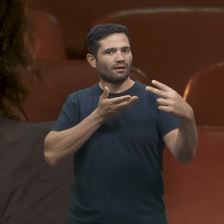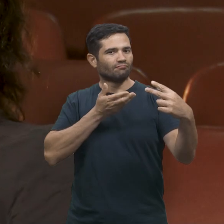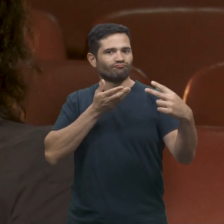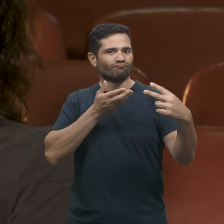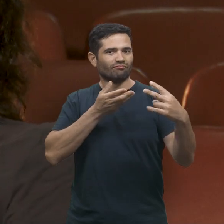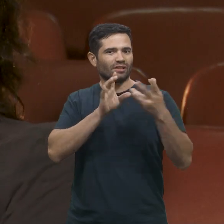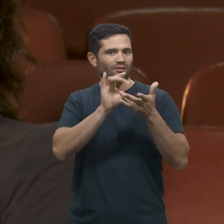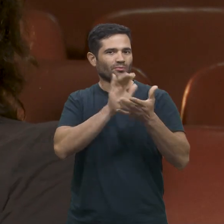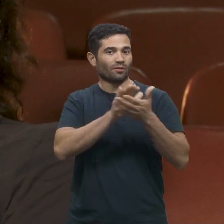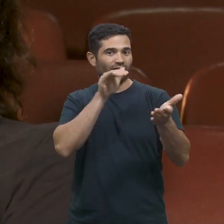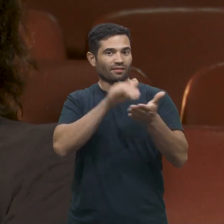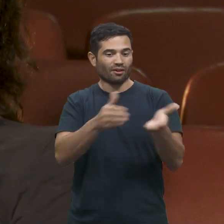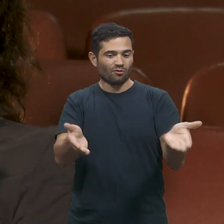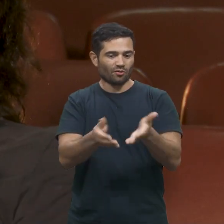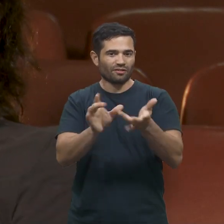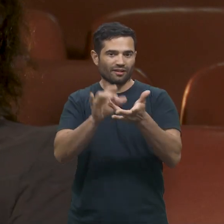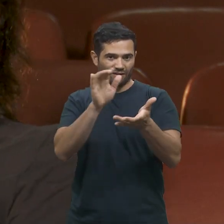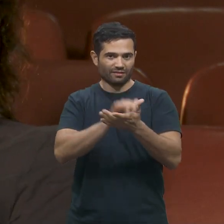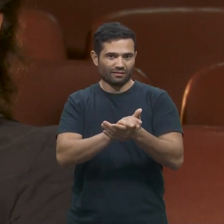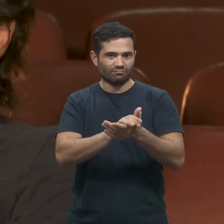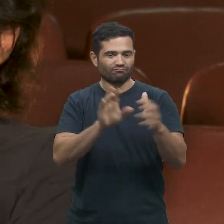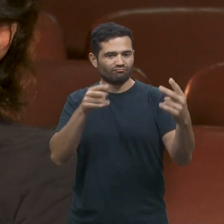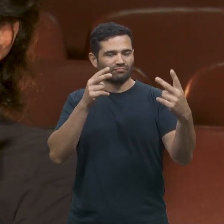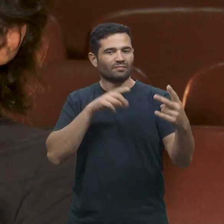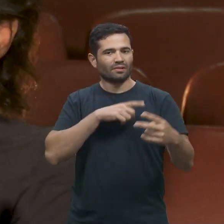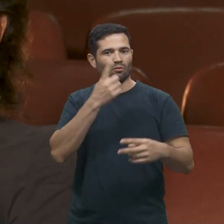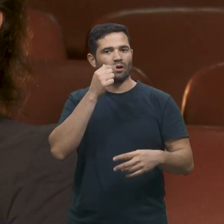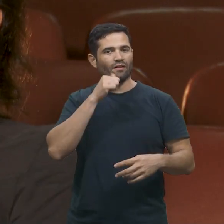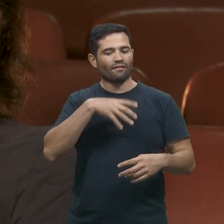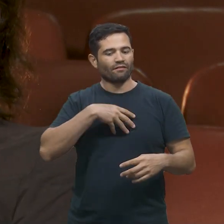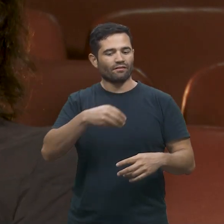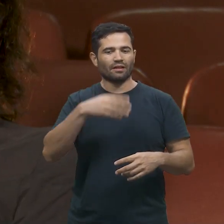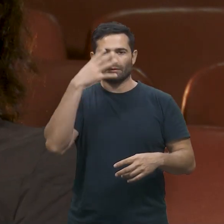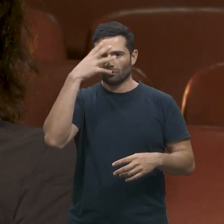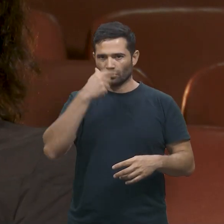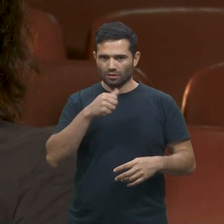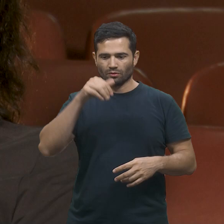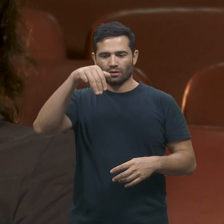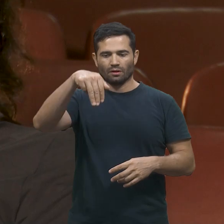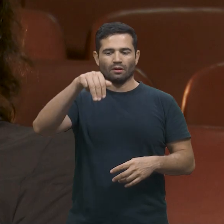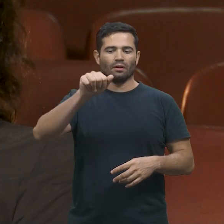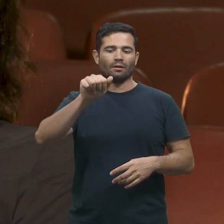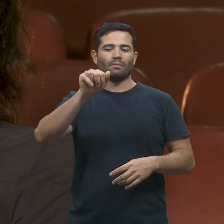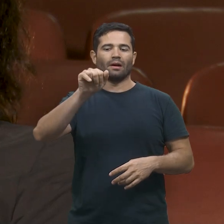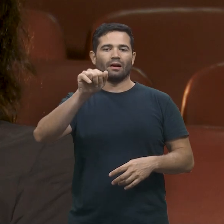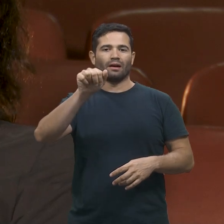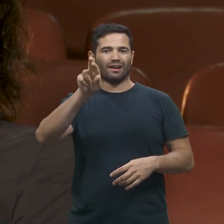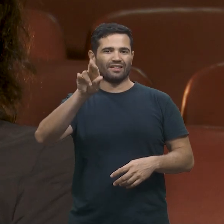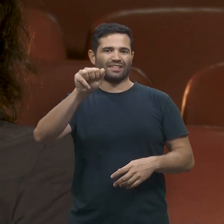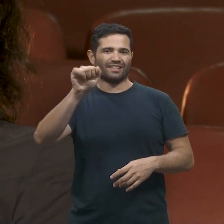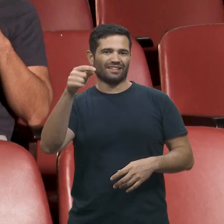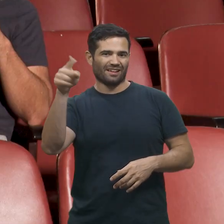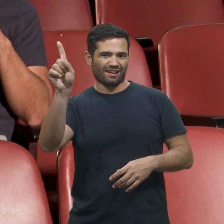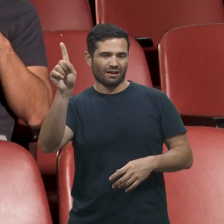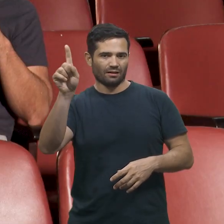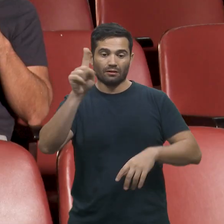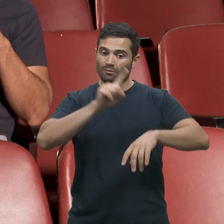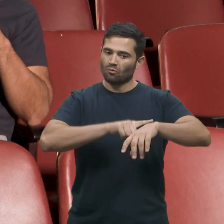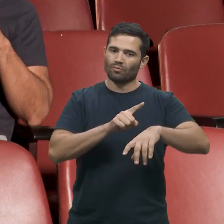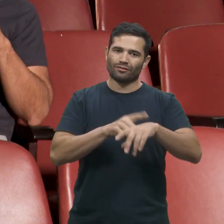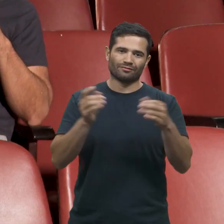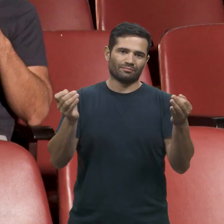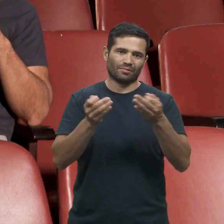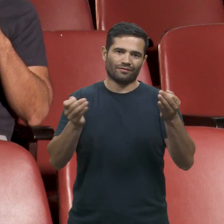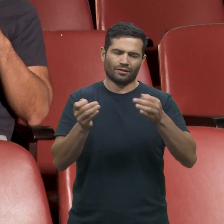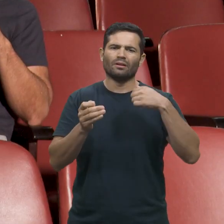minha companheira, que eu estou até hoje com ela, nós estamos casados, temos uma filha linda, a Mariá. E, então, esse momento